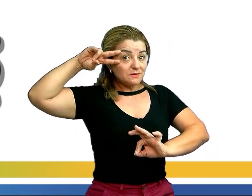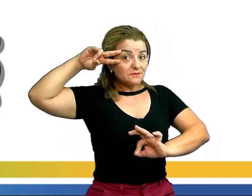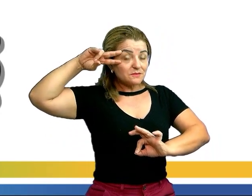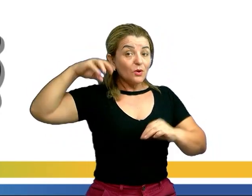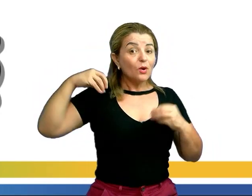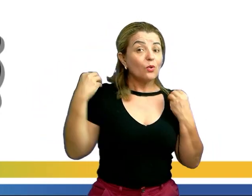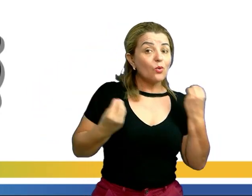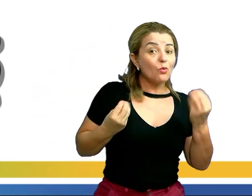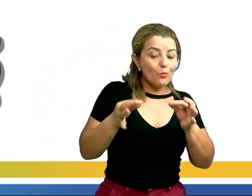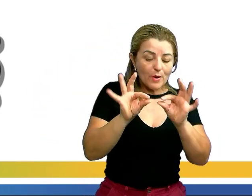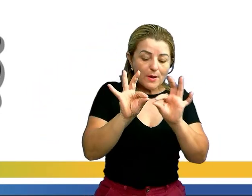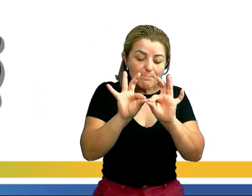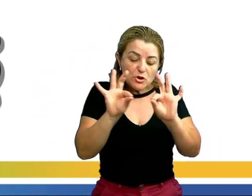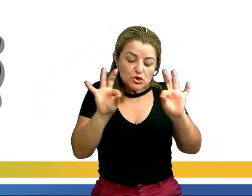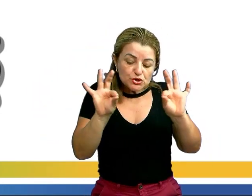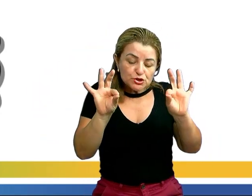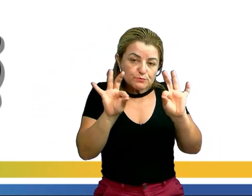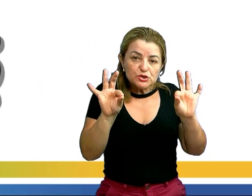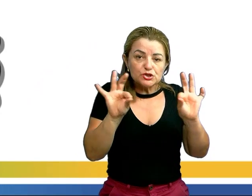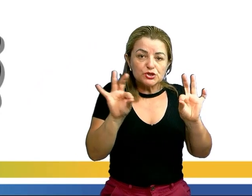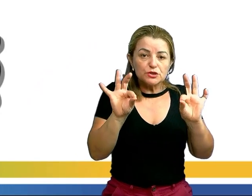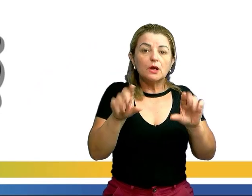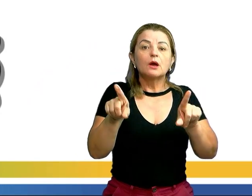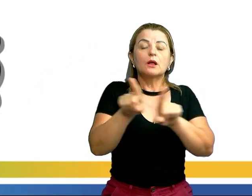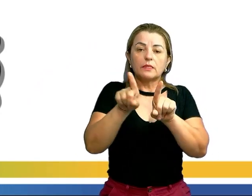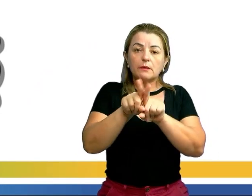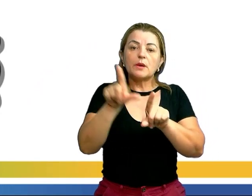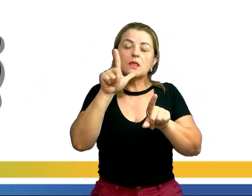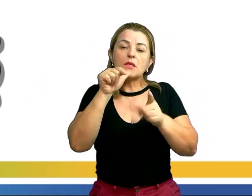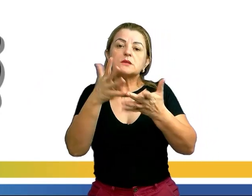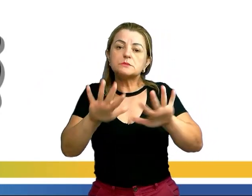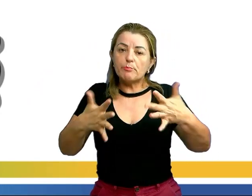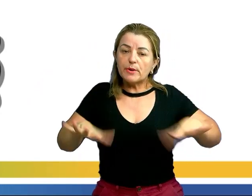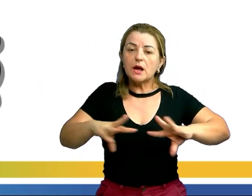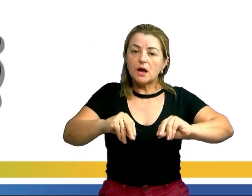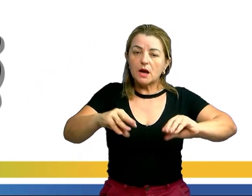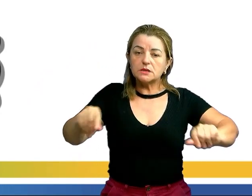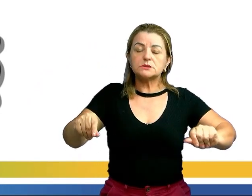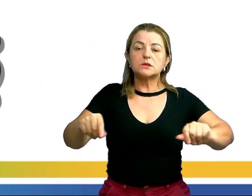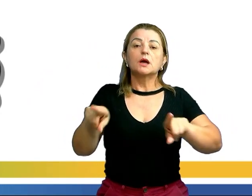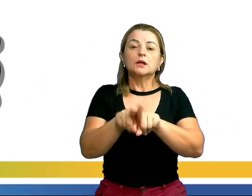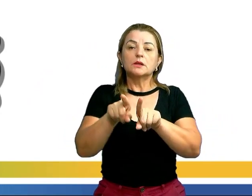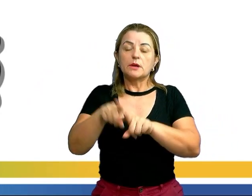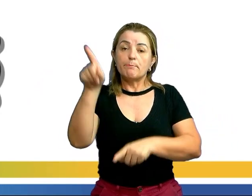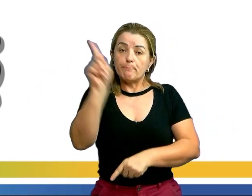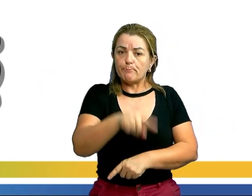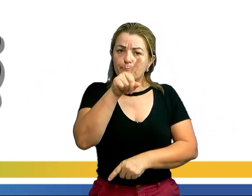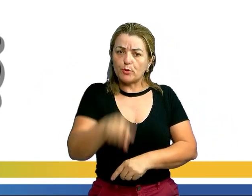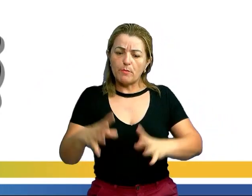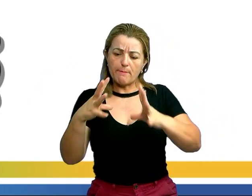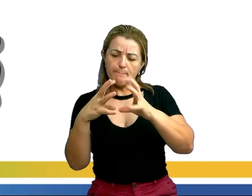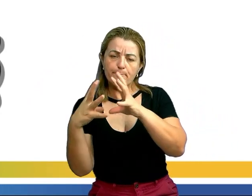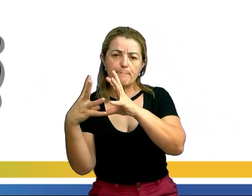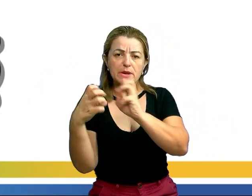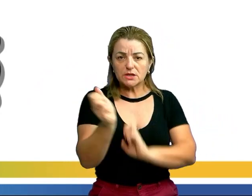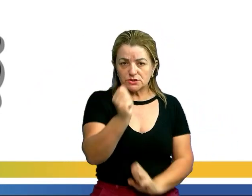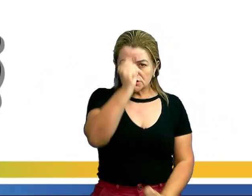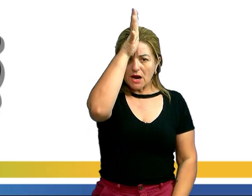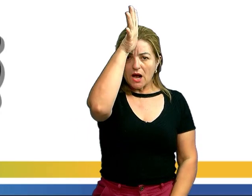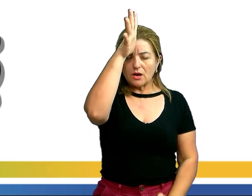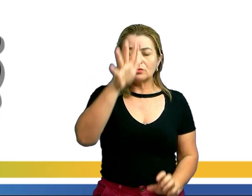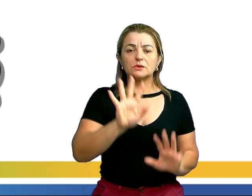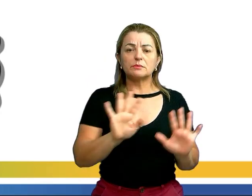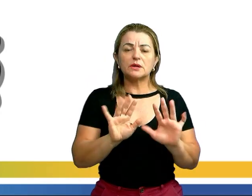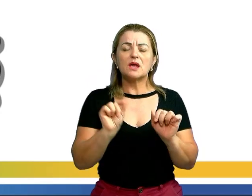nos concursos públicos, mas também nas praias. Também proibiu a rinha de galo, né, a briga de galo, né? Fez